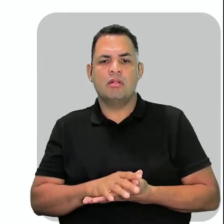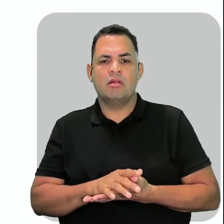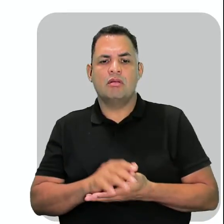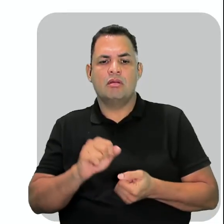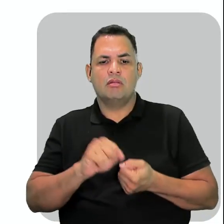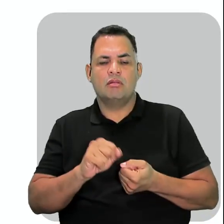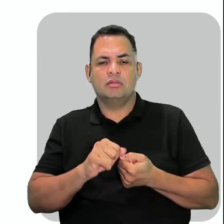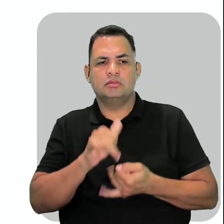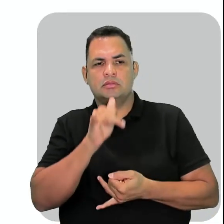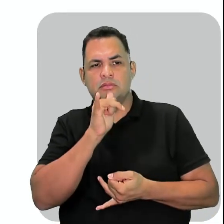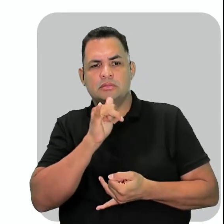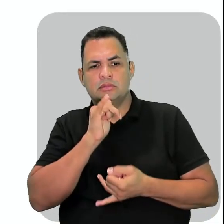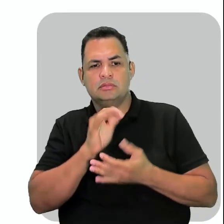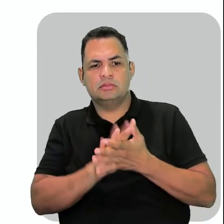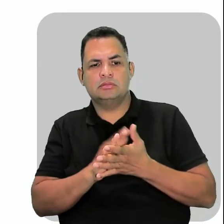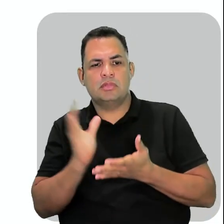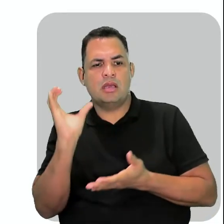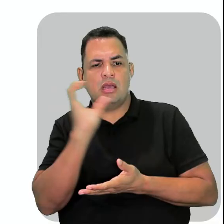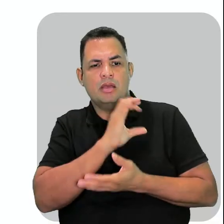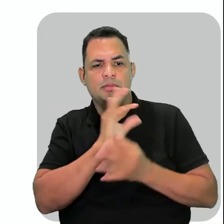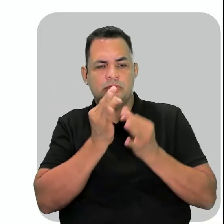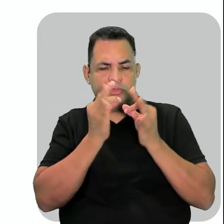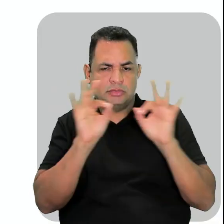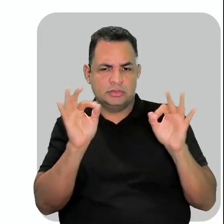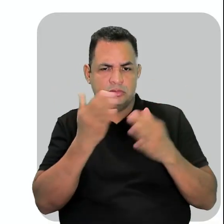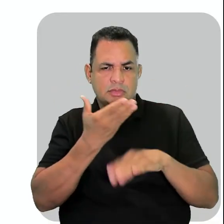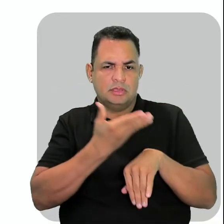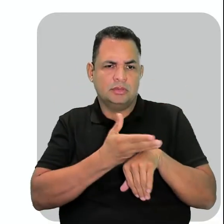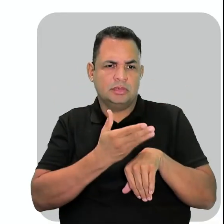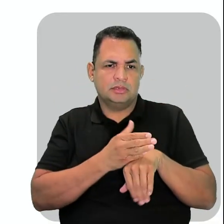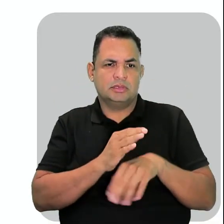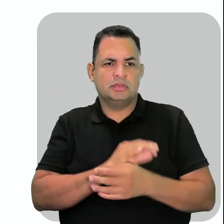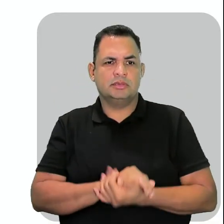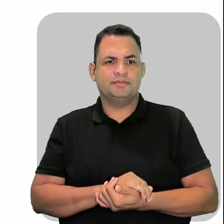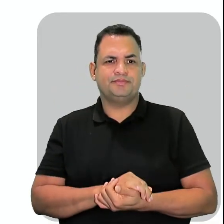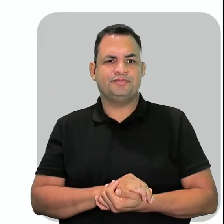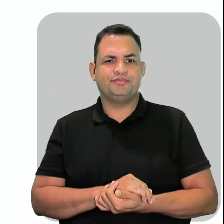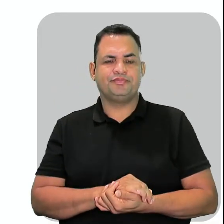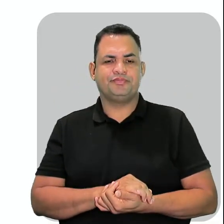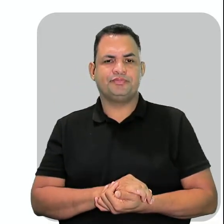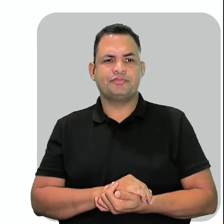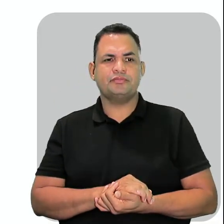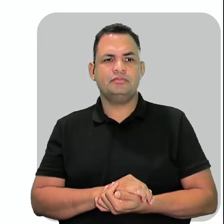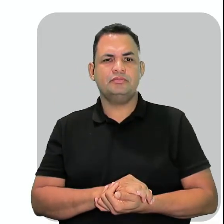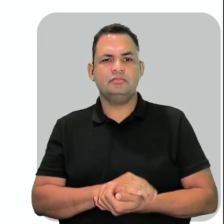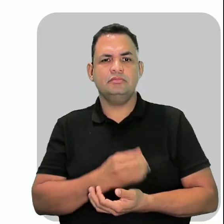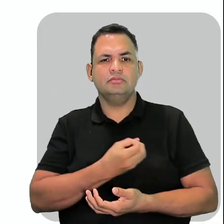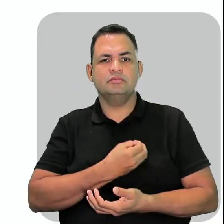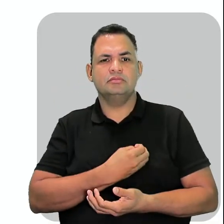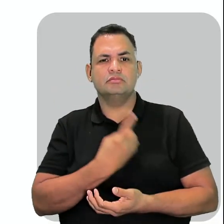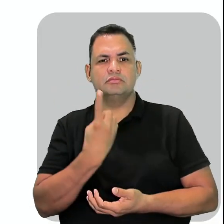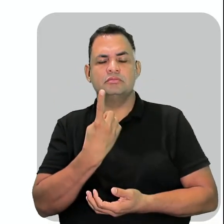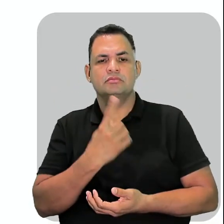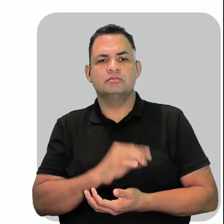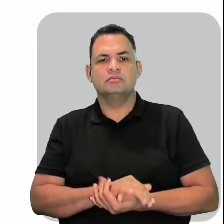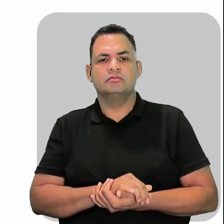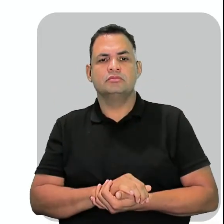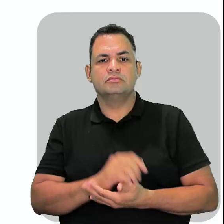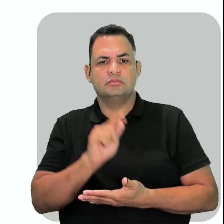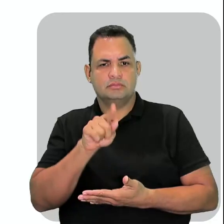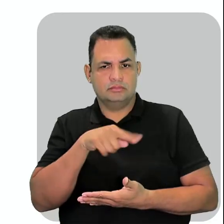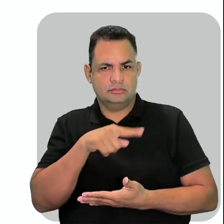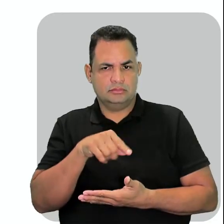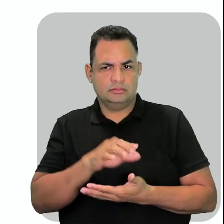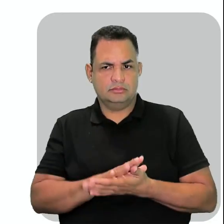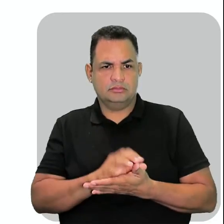bem rapidinho e bem simples para a gente poder praticar um pouco, né? E nesse exemplo número 1 nós temos assim, ó,